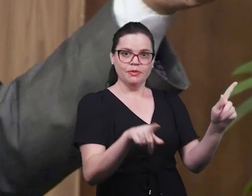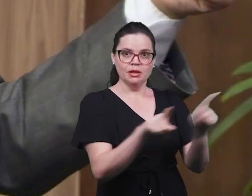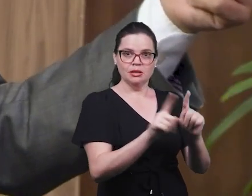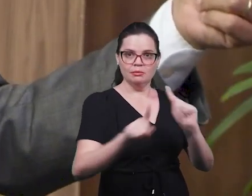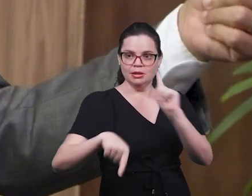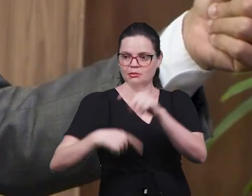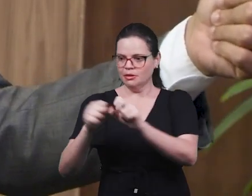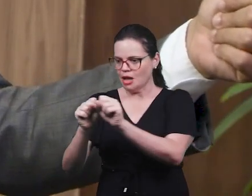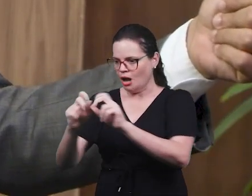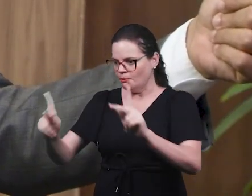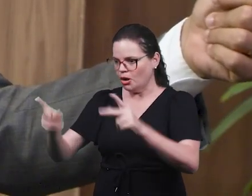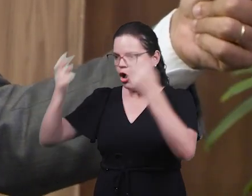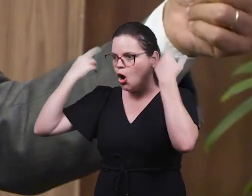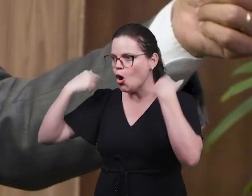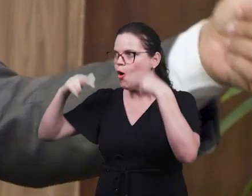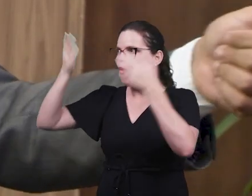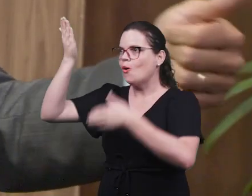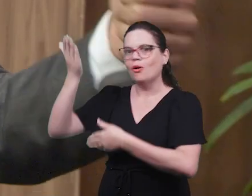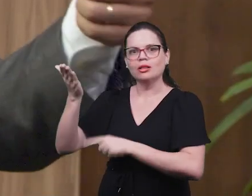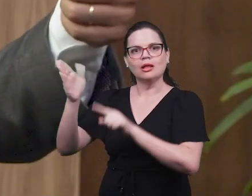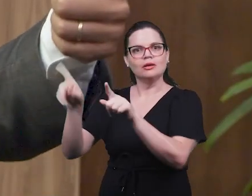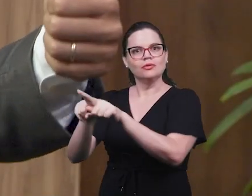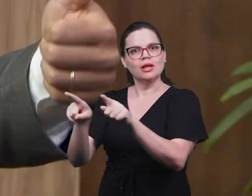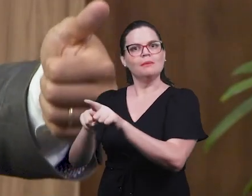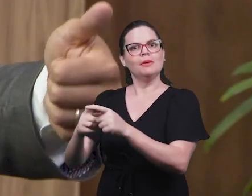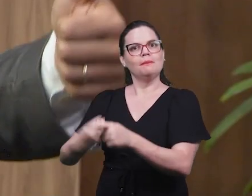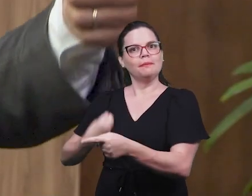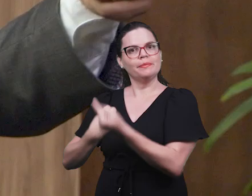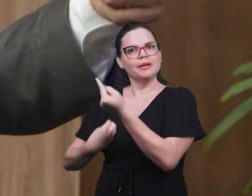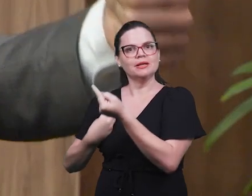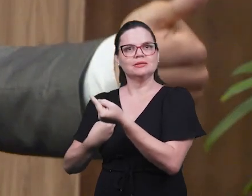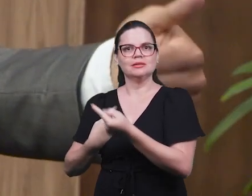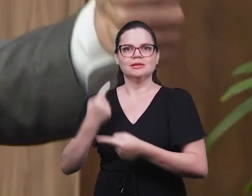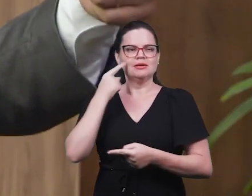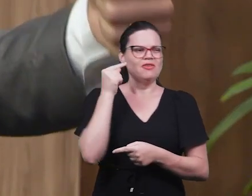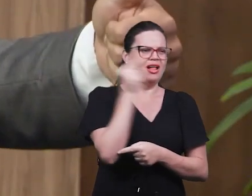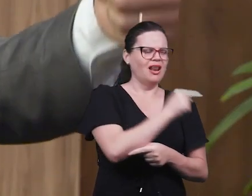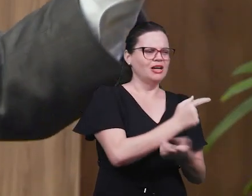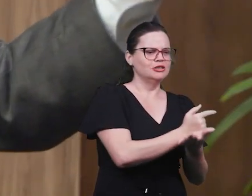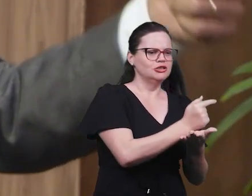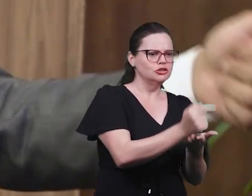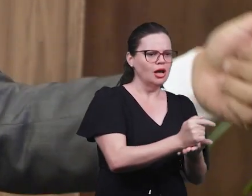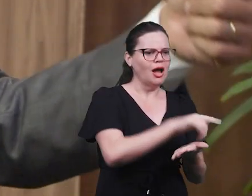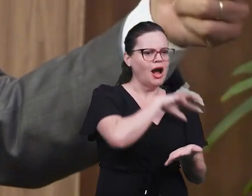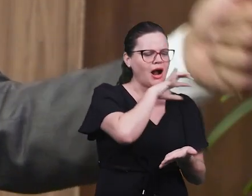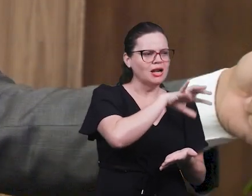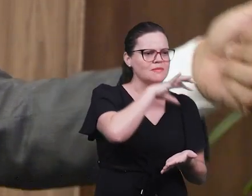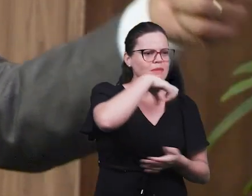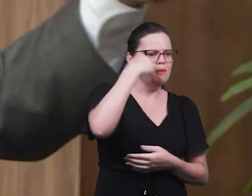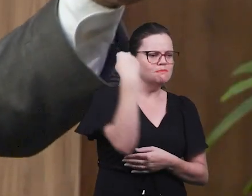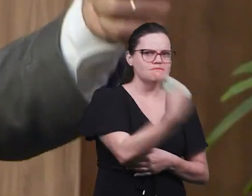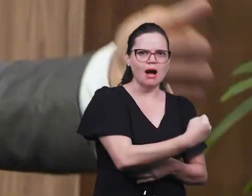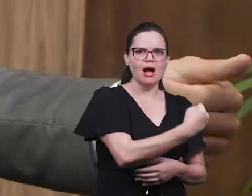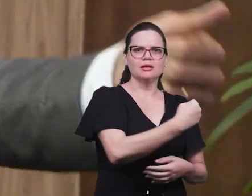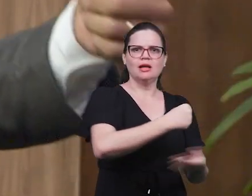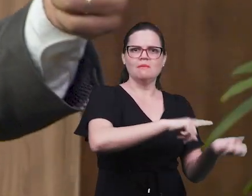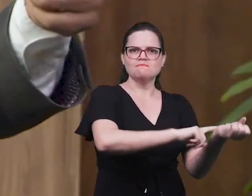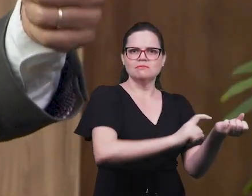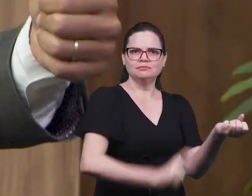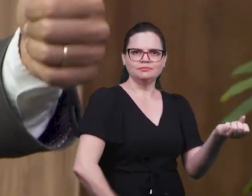tem, desde o início, quando o homem peca, Deus faz roupas de peles para o homem, um animal é sacrificado.